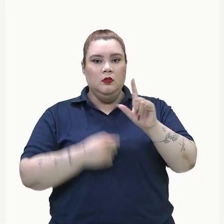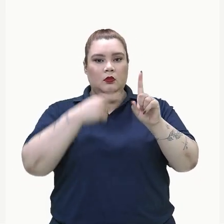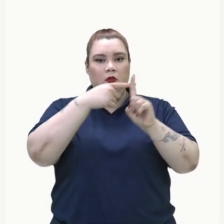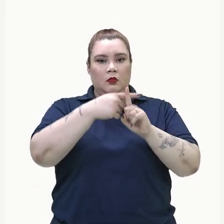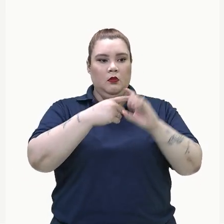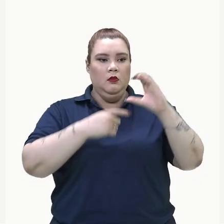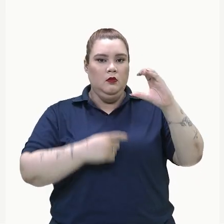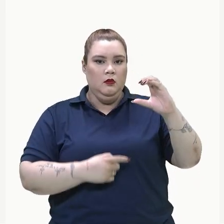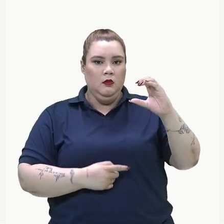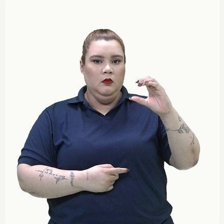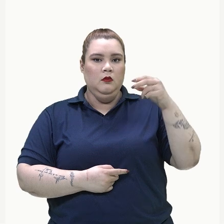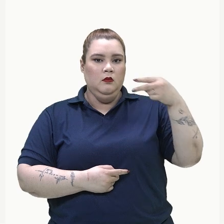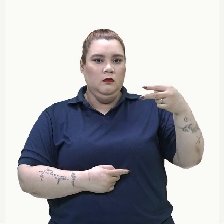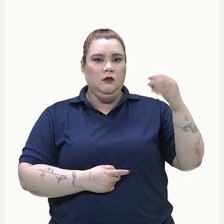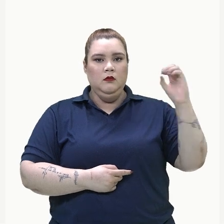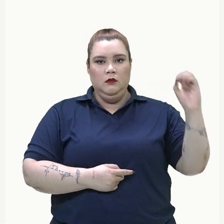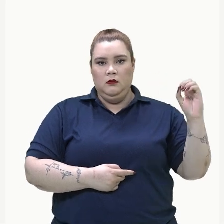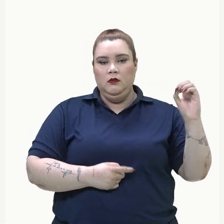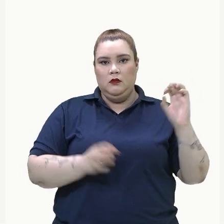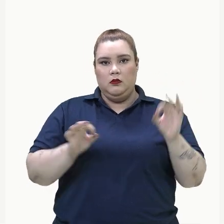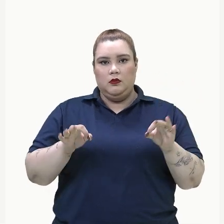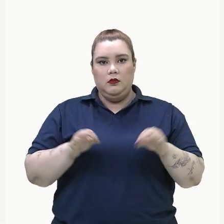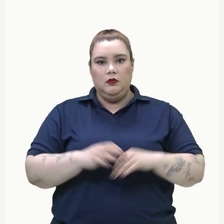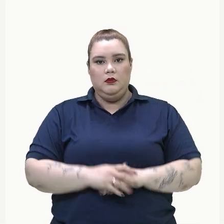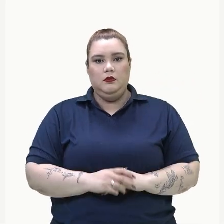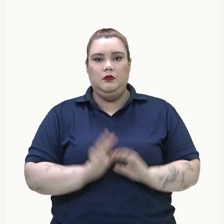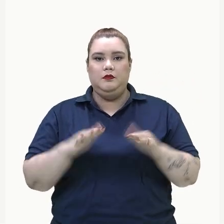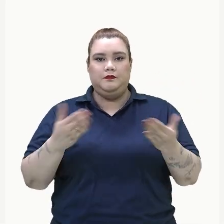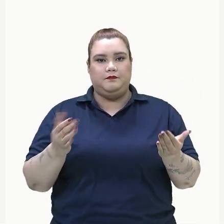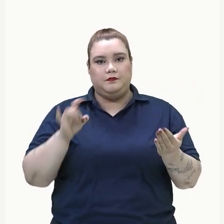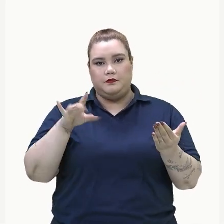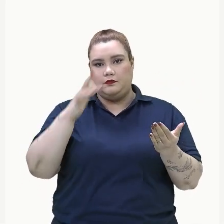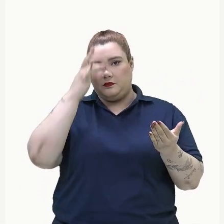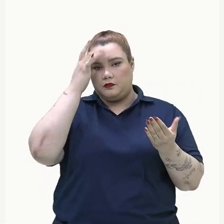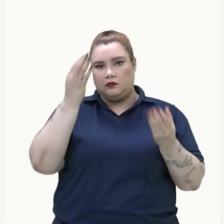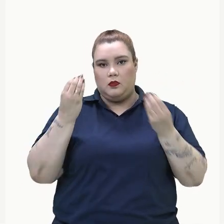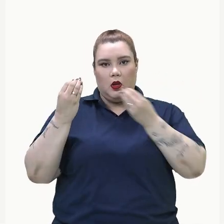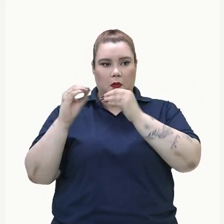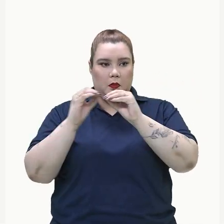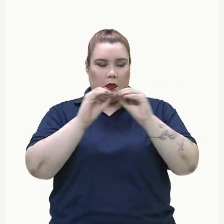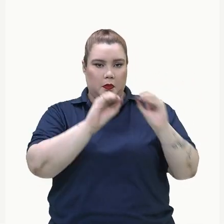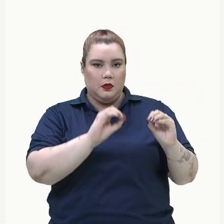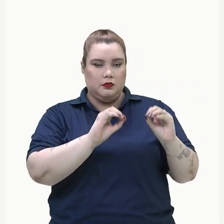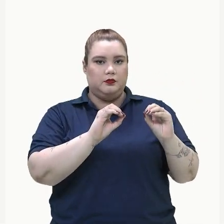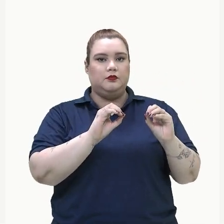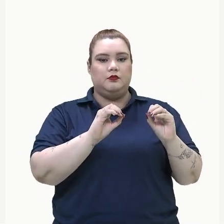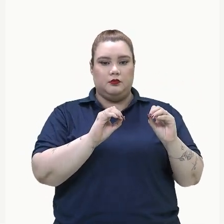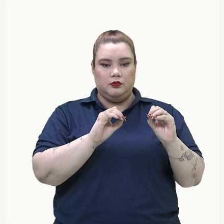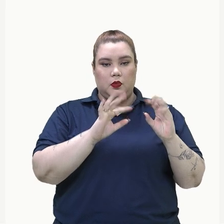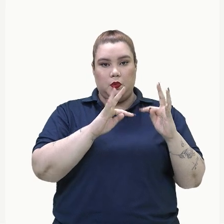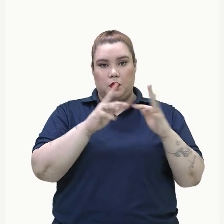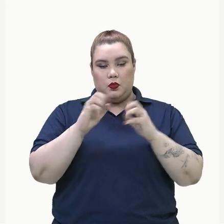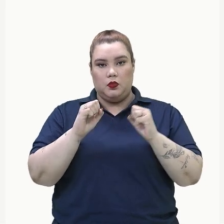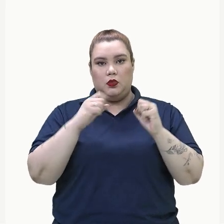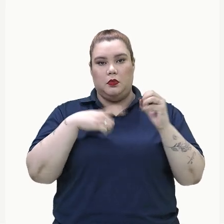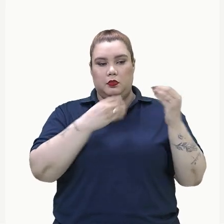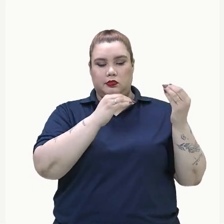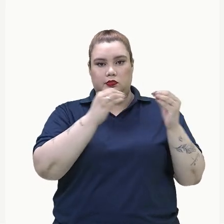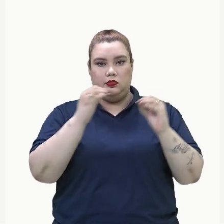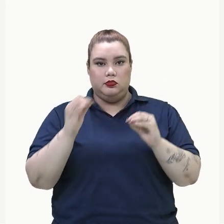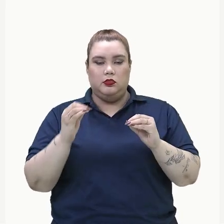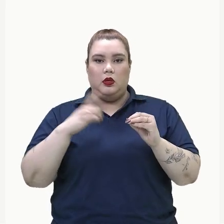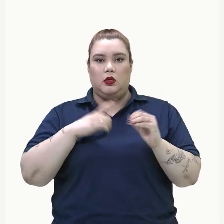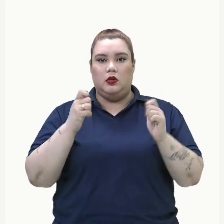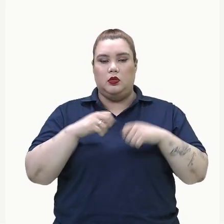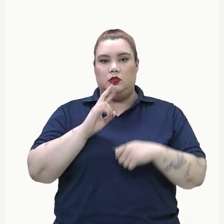mais c igual a 0. Então, é só colocar todo mundo no primeiro membro, a gente vai então obter a